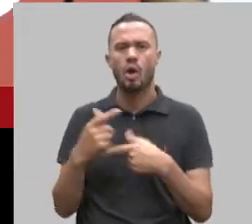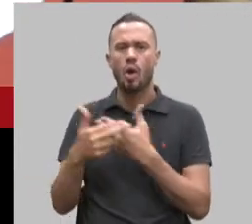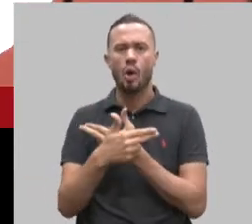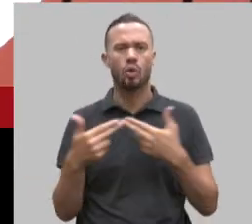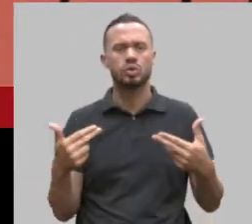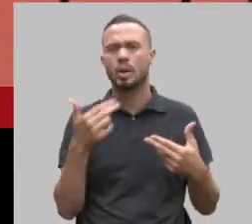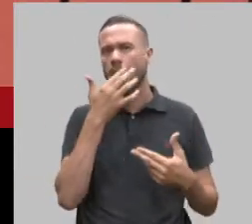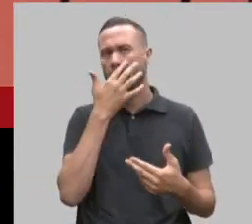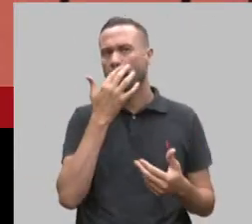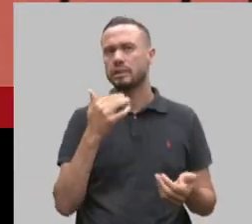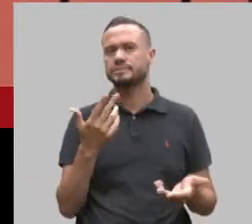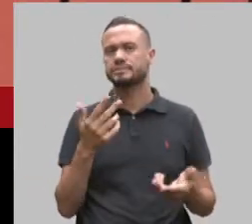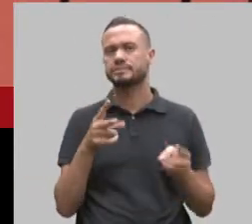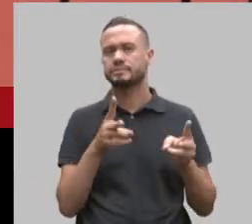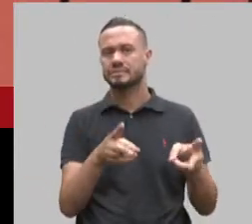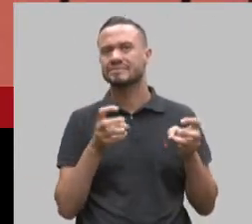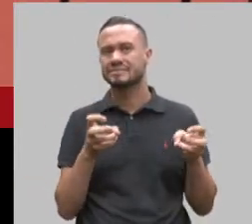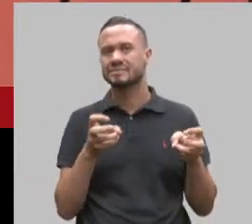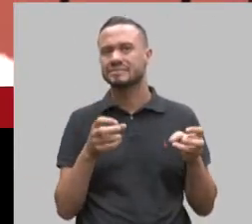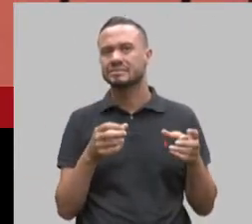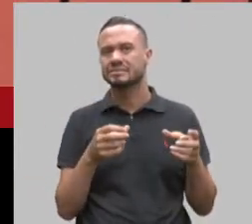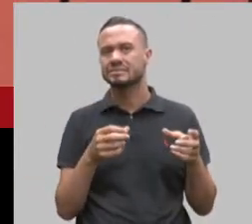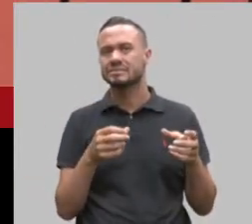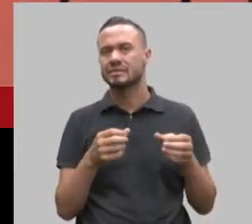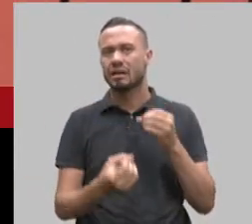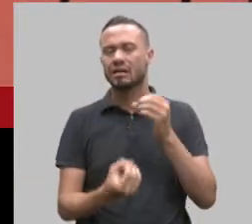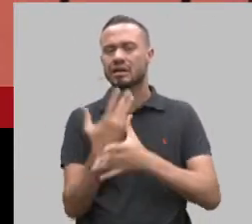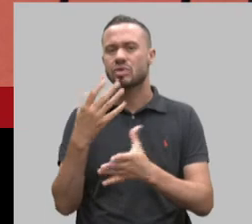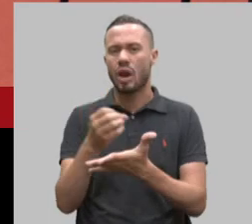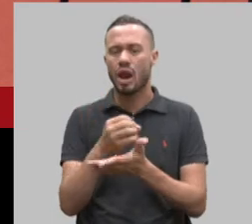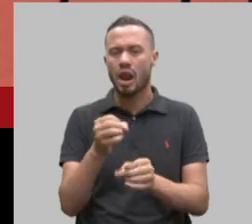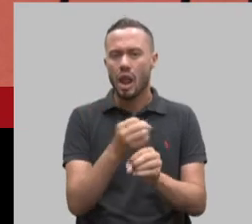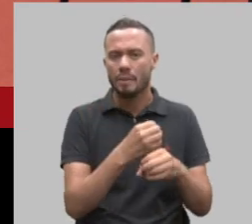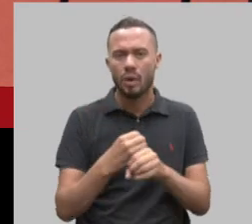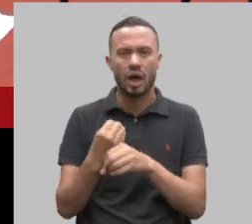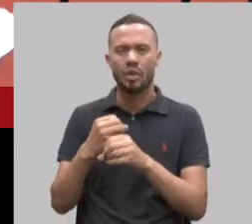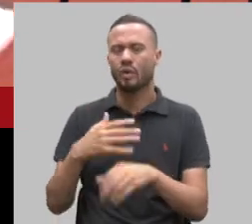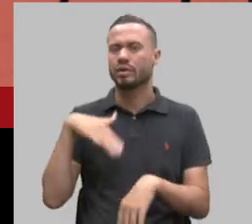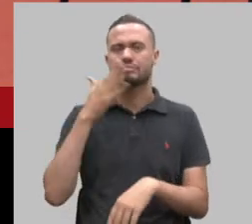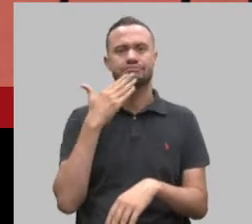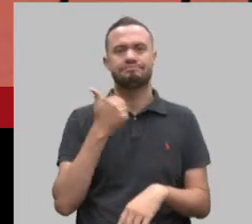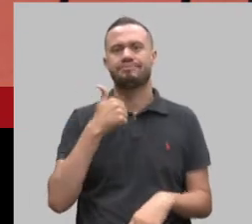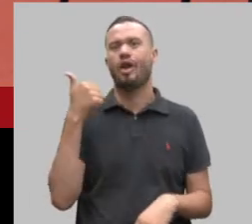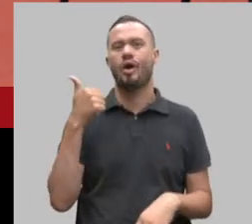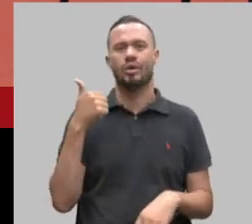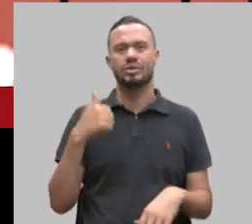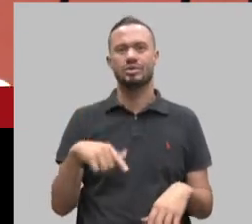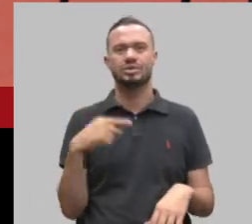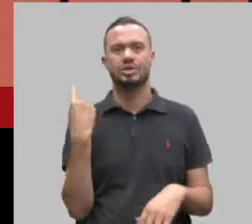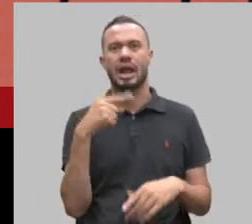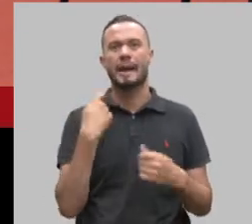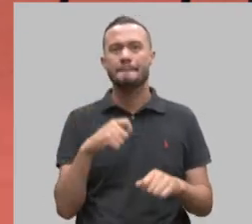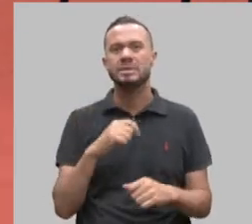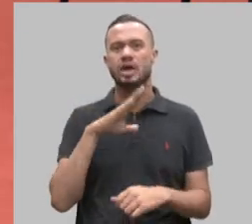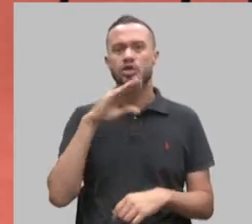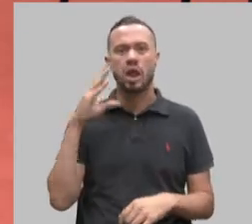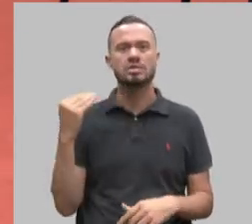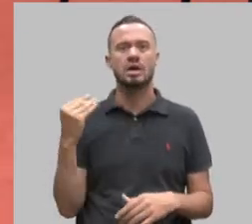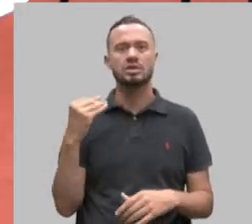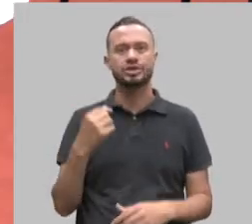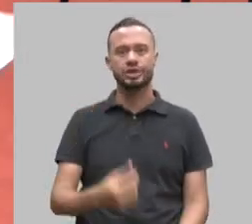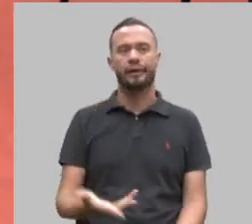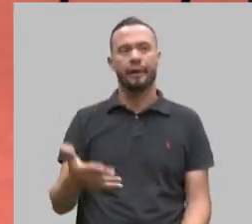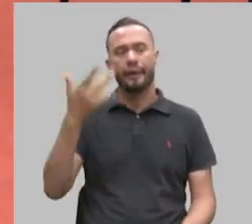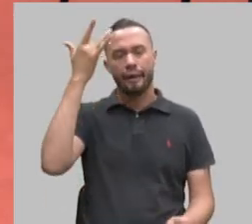tem a set que tá falando sobre tecnologia criação de laboratórios que é muito mais viável a gente tem que ser adolescentes com pés no chão gente vamos parar de ser